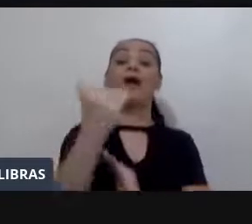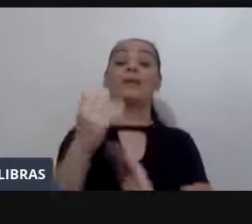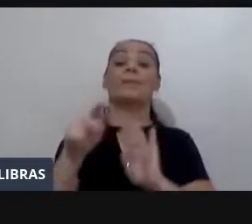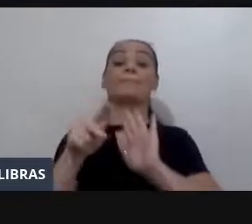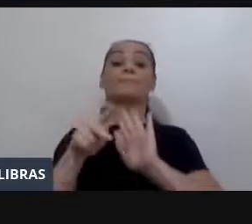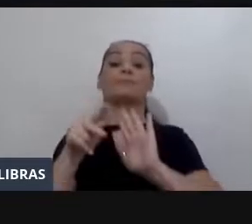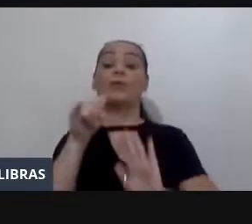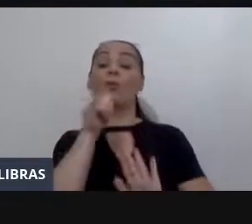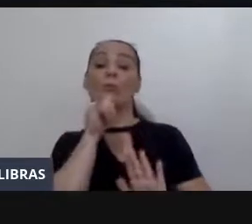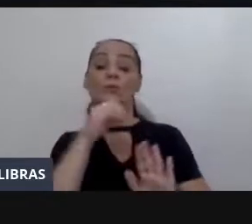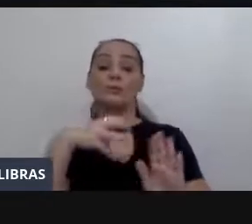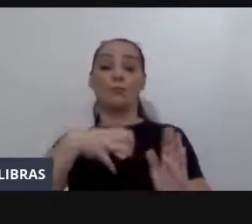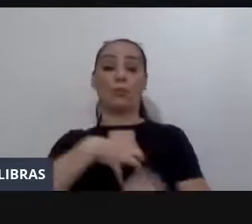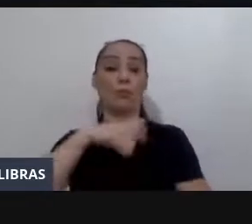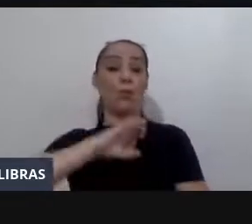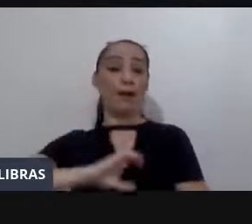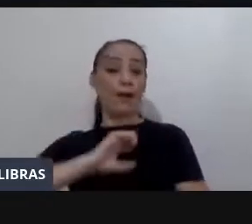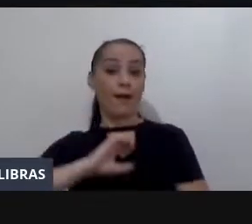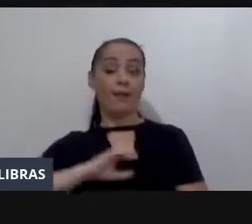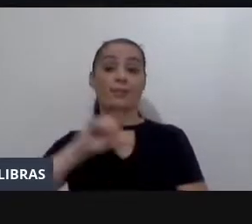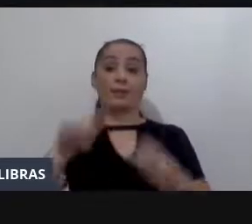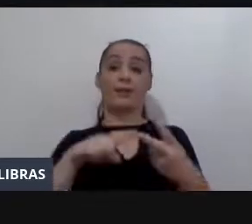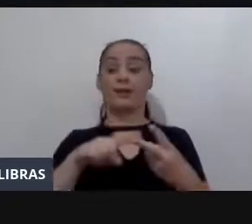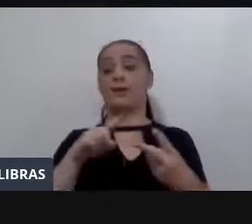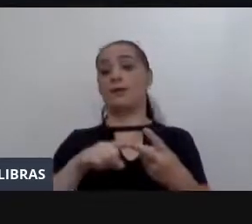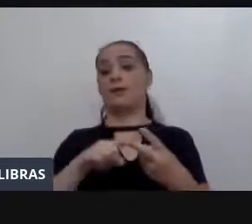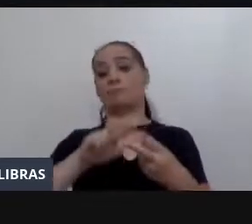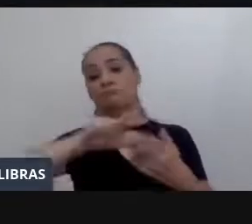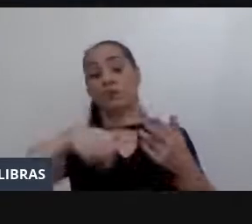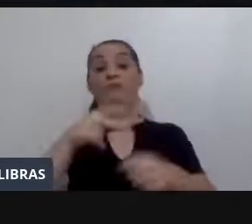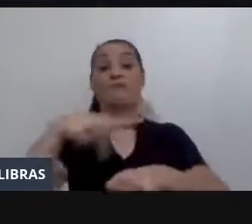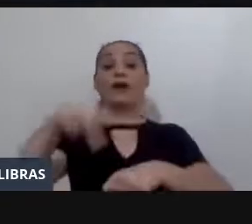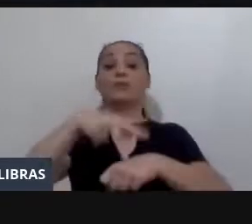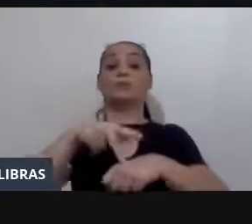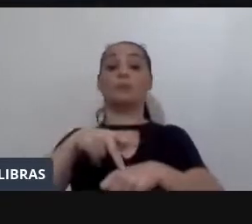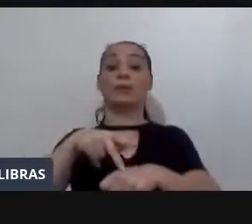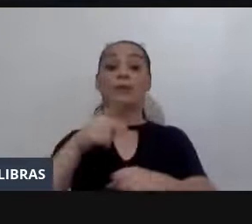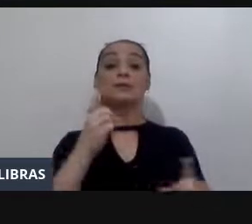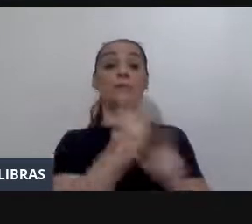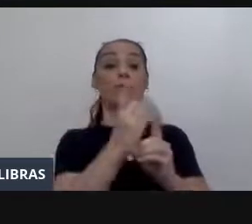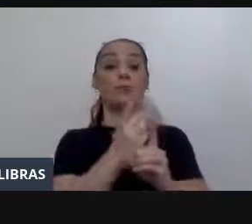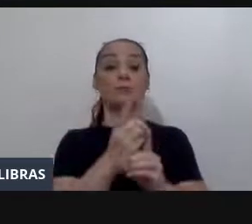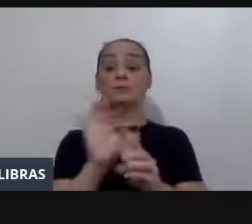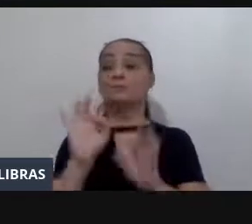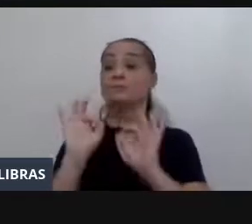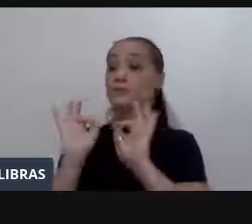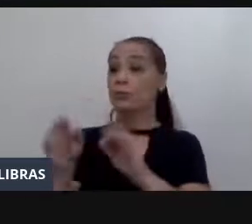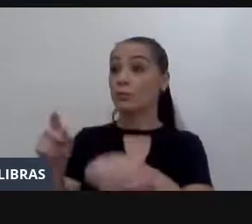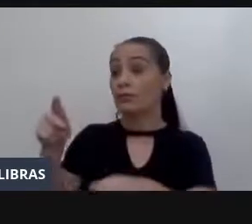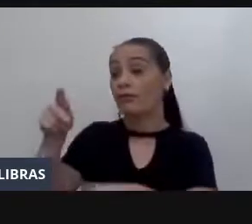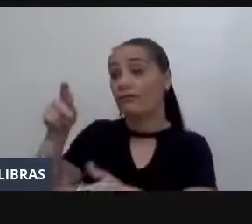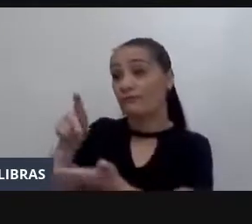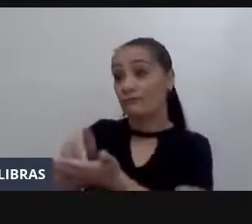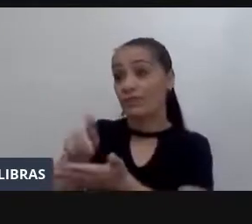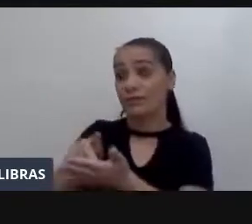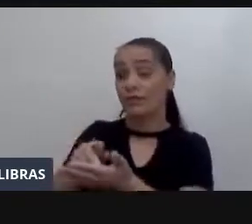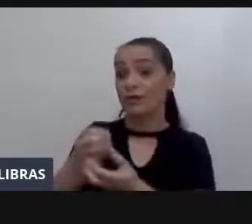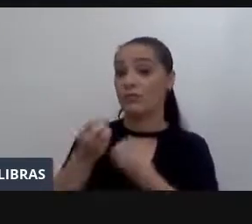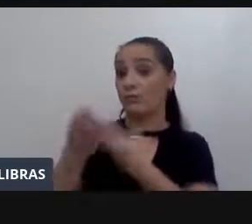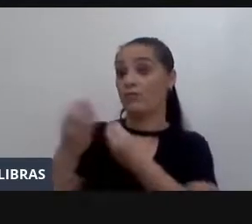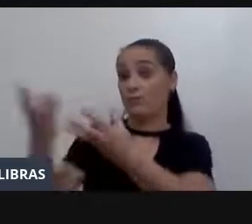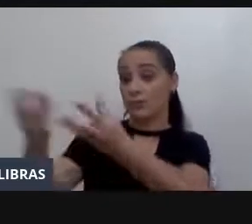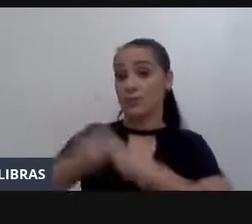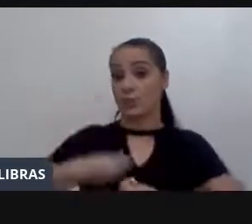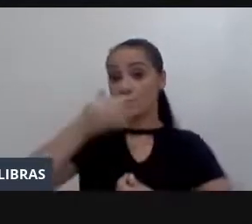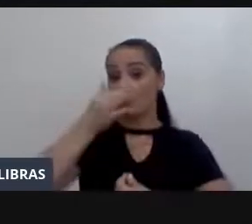na Grã-Bretanha, você encontra em vários países. Não é na aquela Itália, história. Eu recebi um informe na Itália, o trabalho que fizeram. Também. Lá, não é